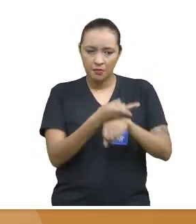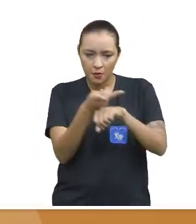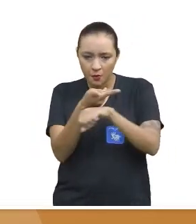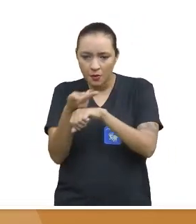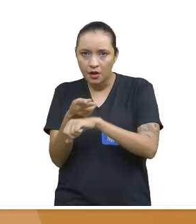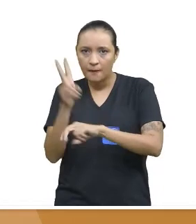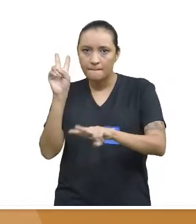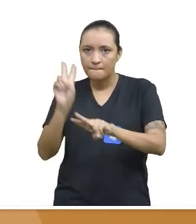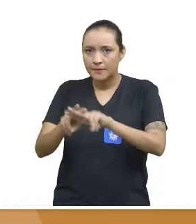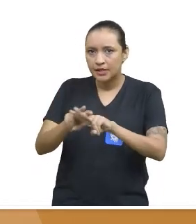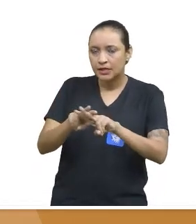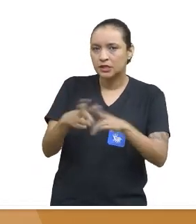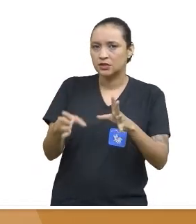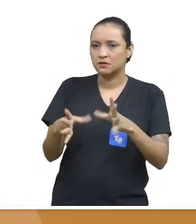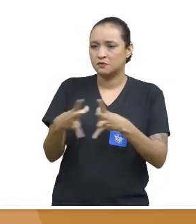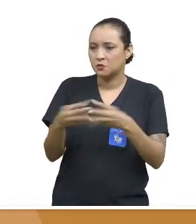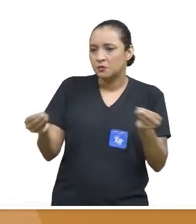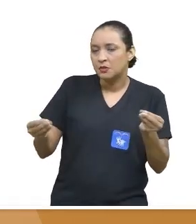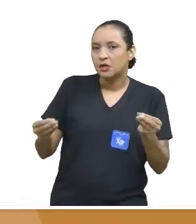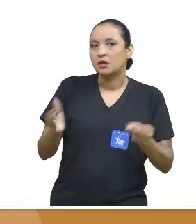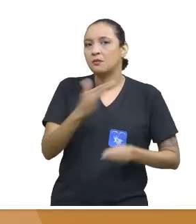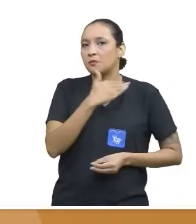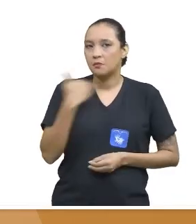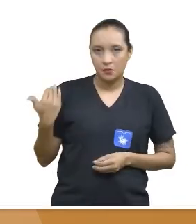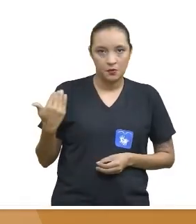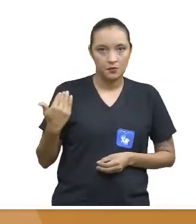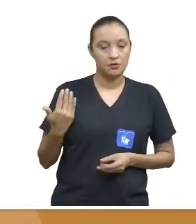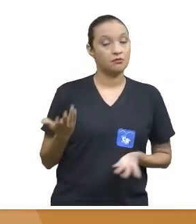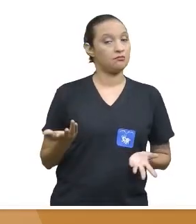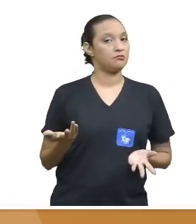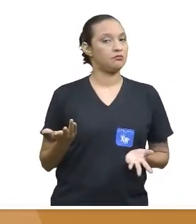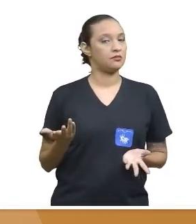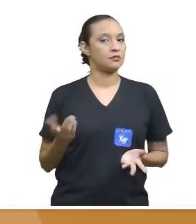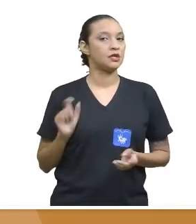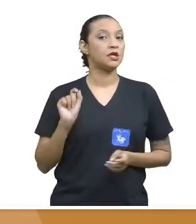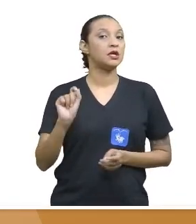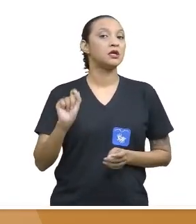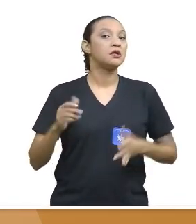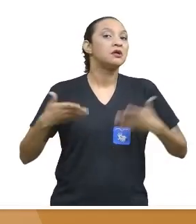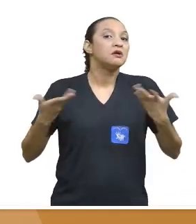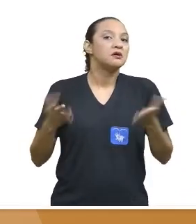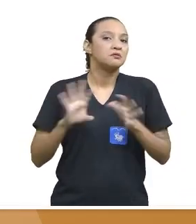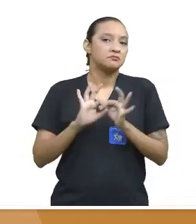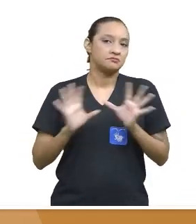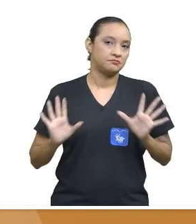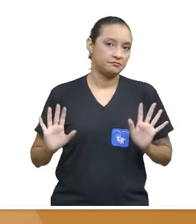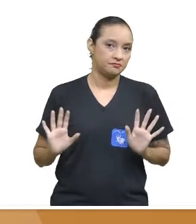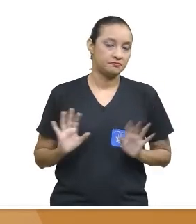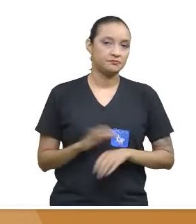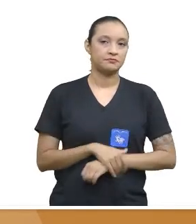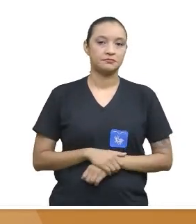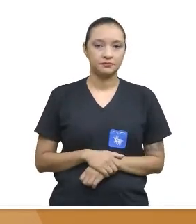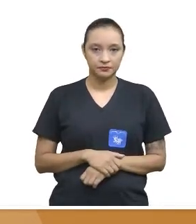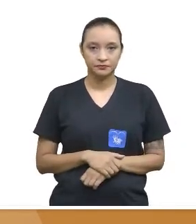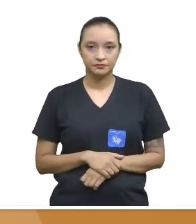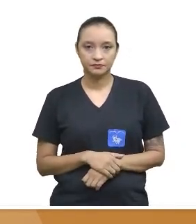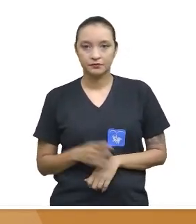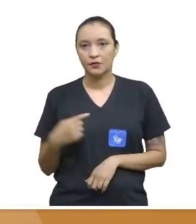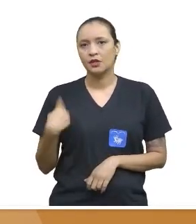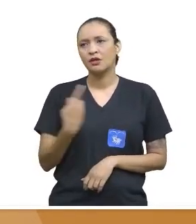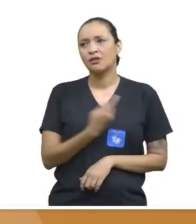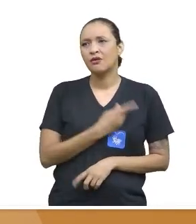preso, pode desaparecer ou até mesmo morrer, cadê a liberdade? Que nós